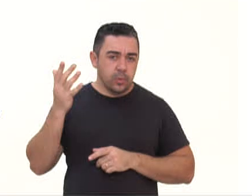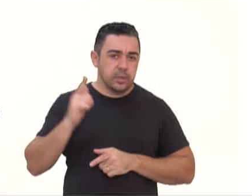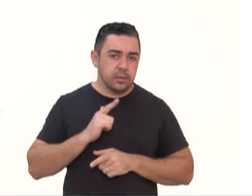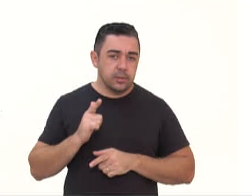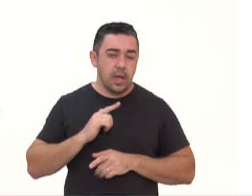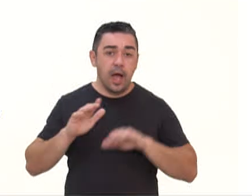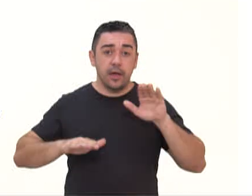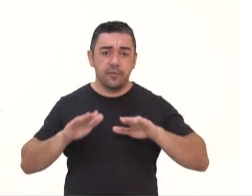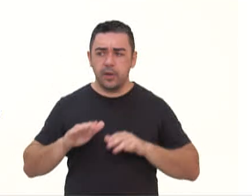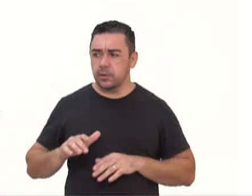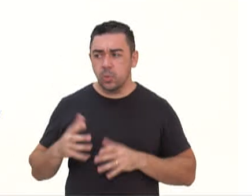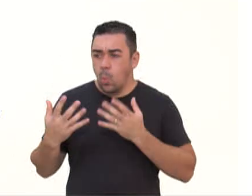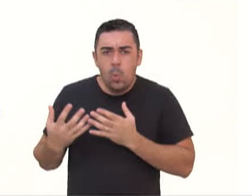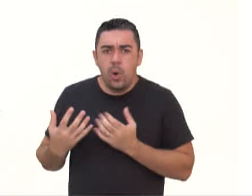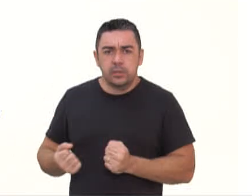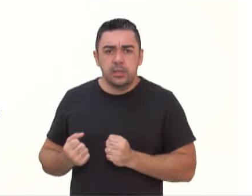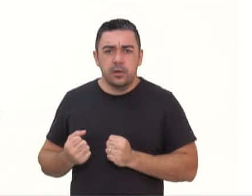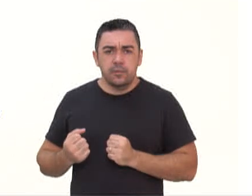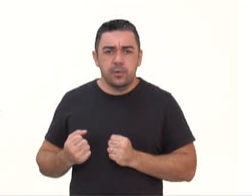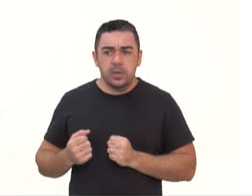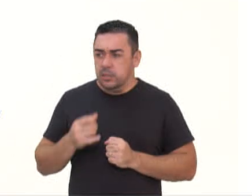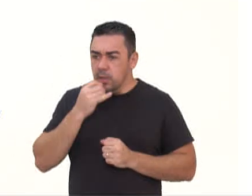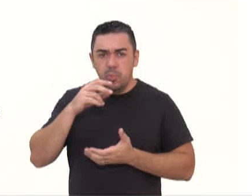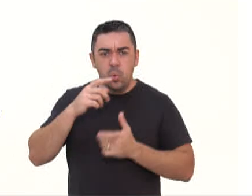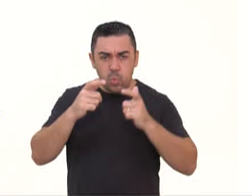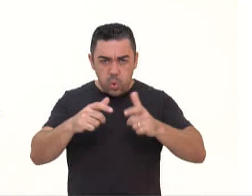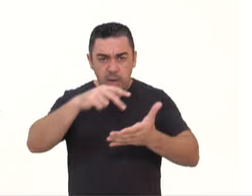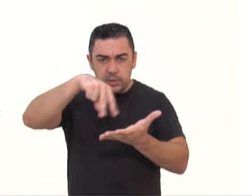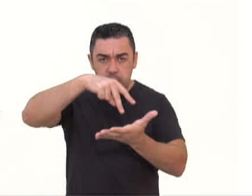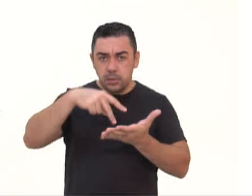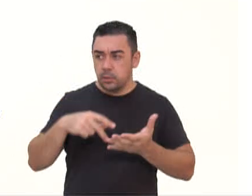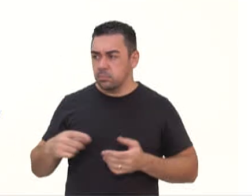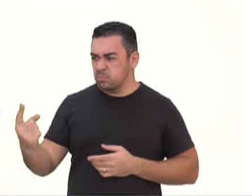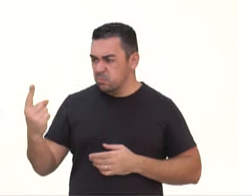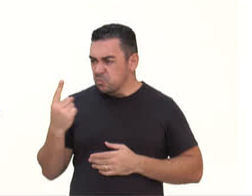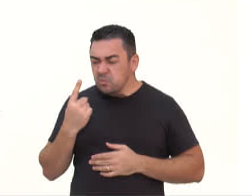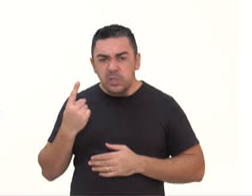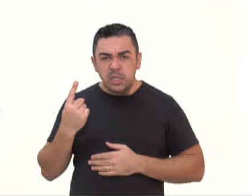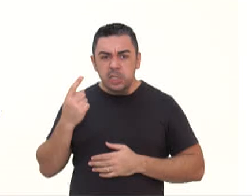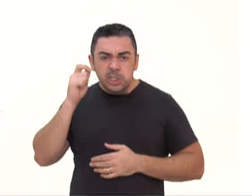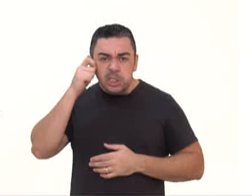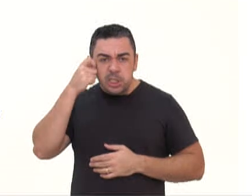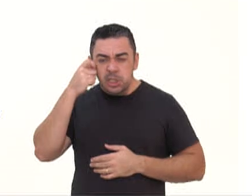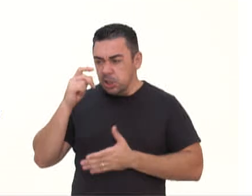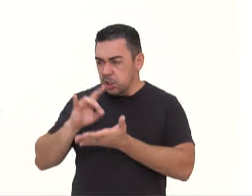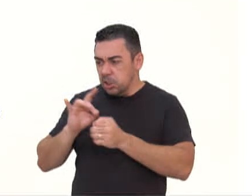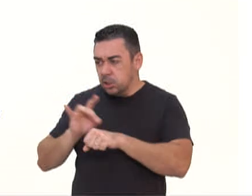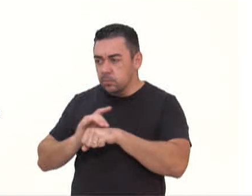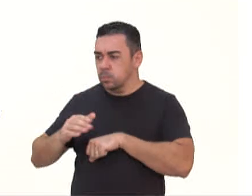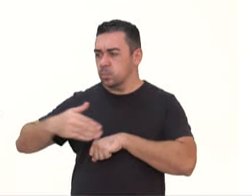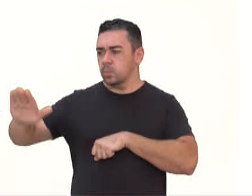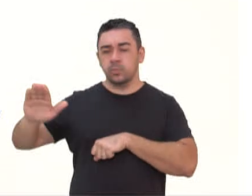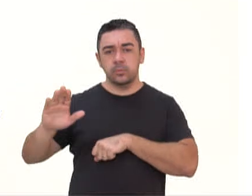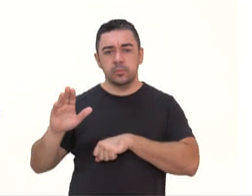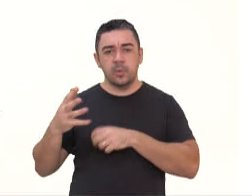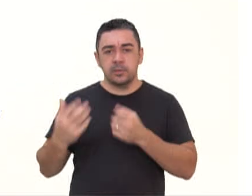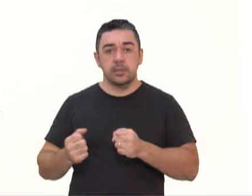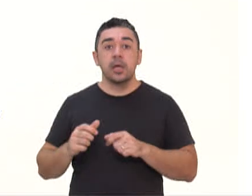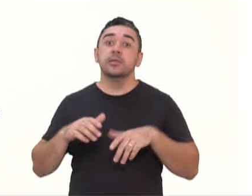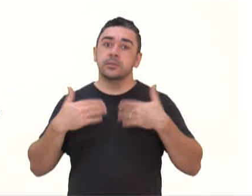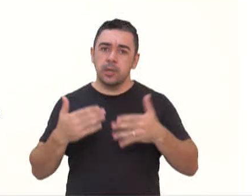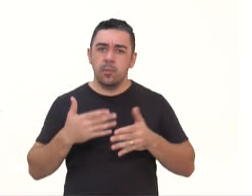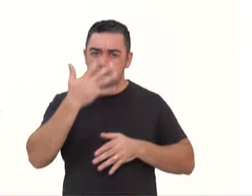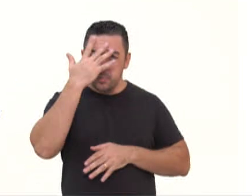brasileiros barrarem negros. Os clubes, em geral, era muito comum. Olha a presença do racismo muito forte. O que levou militantes